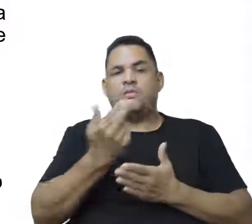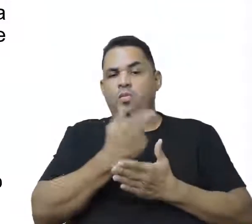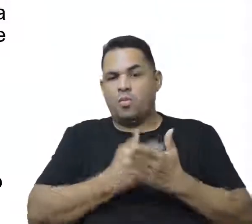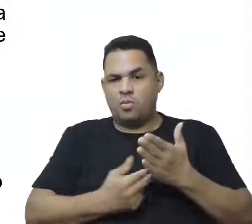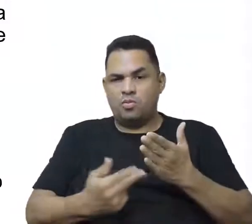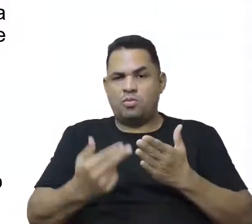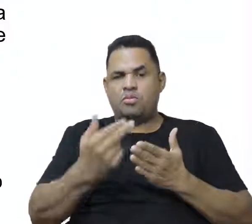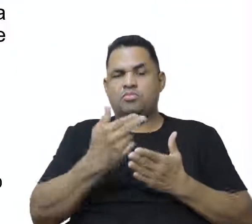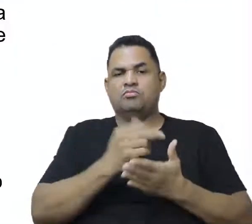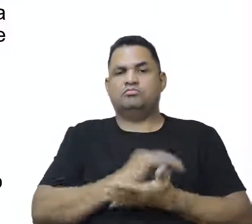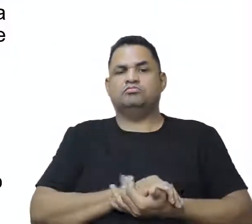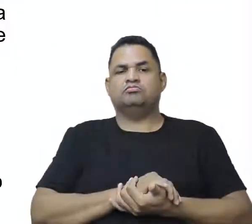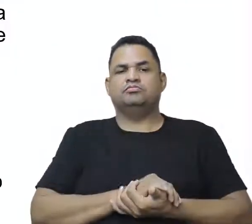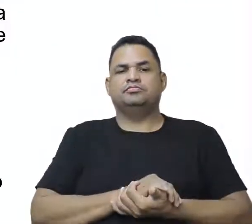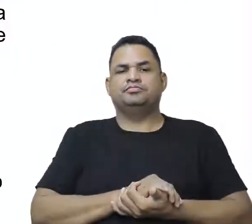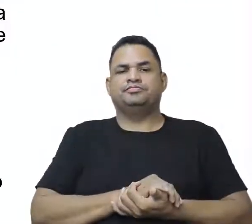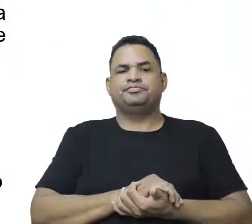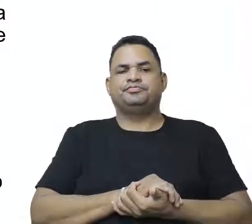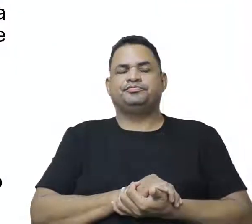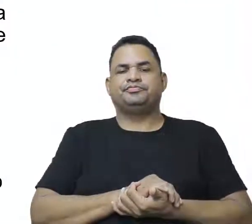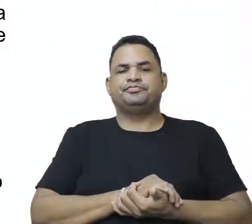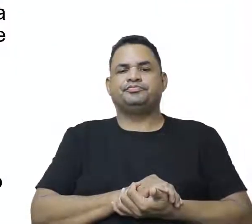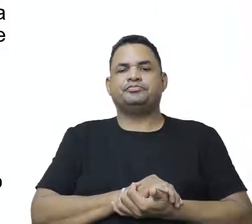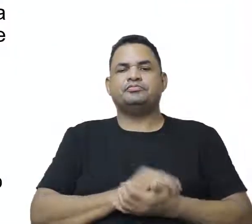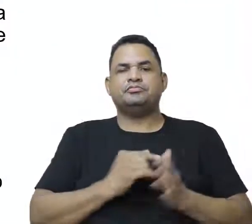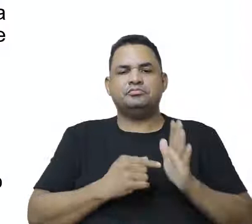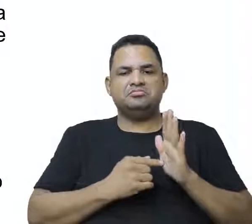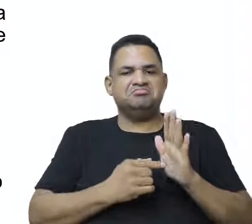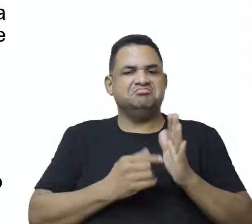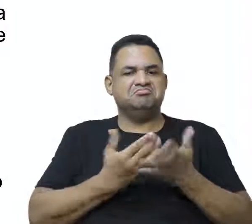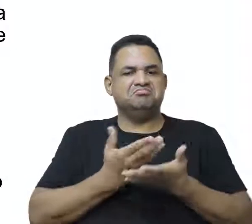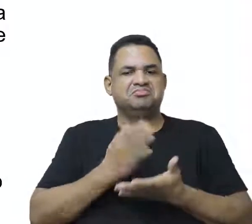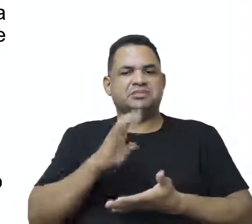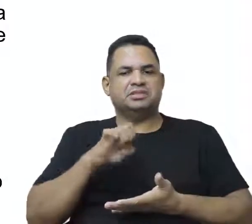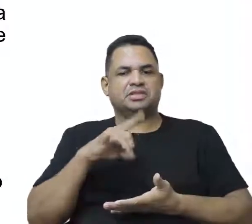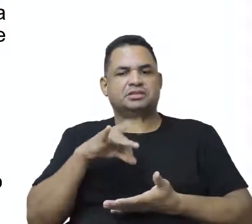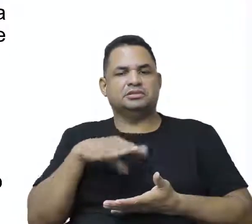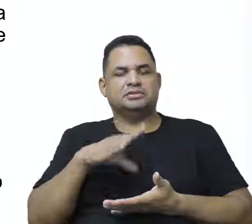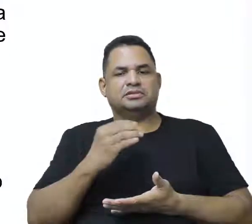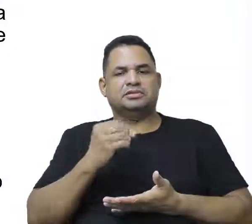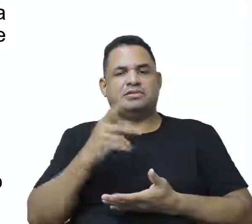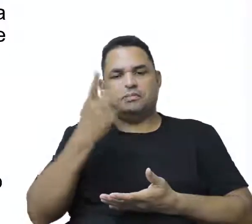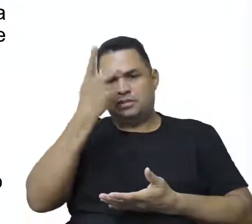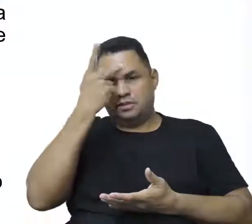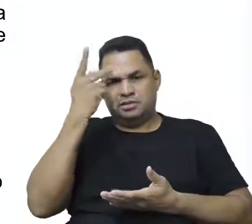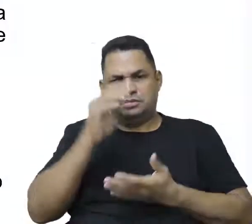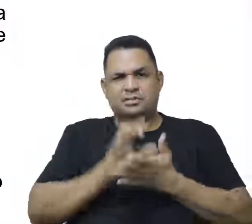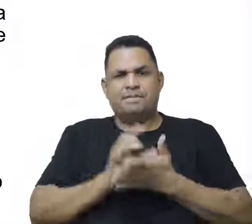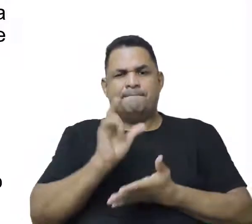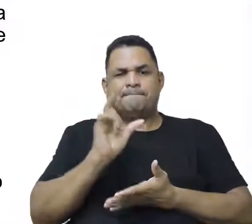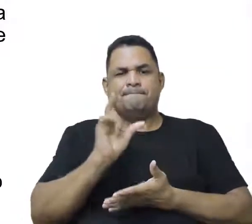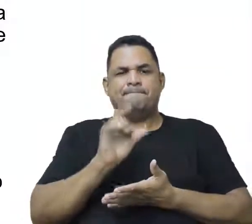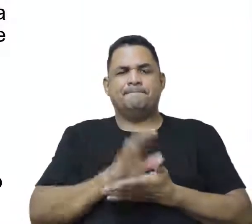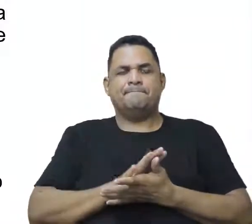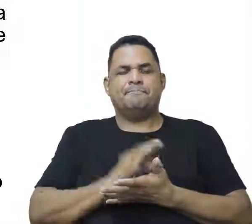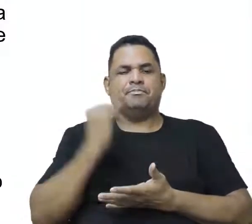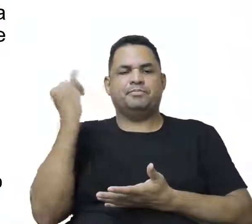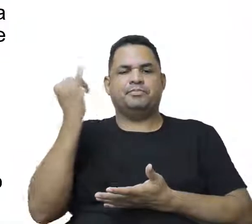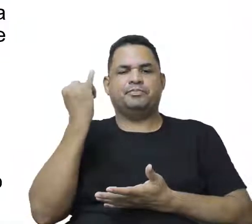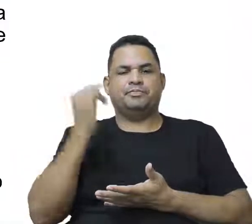professora? Sim, uma charge. E essa charge ilustra a insatisfação. Como palavra-chave, eu tenho o